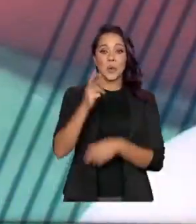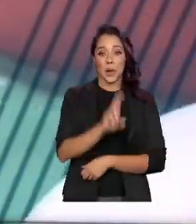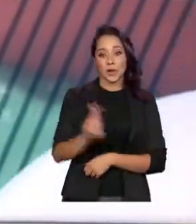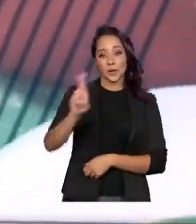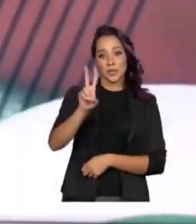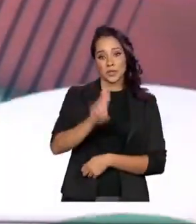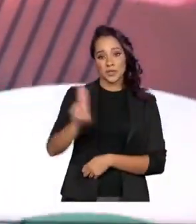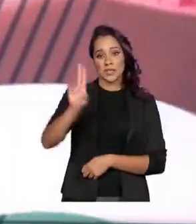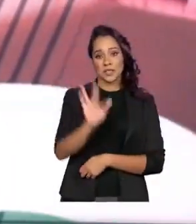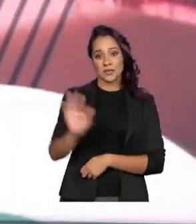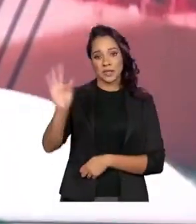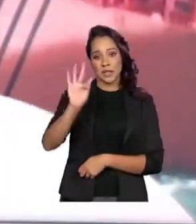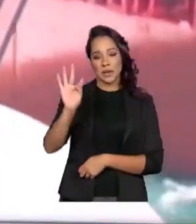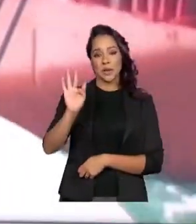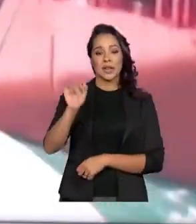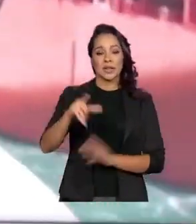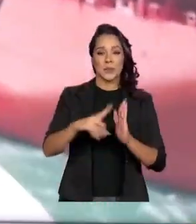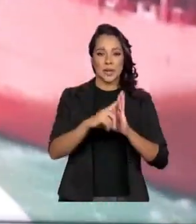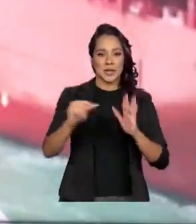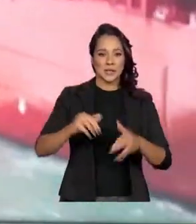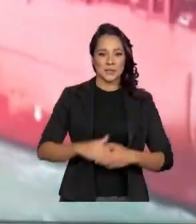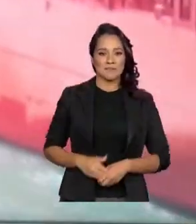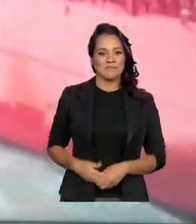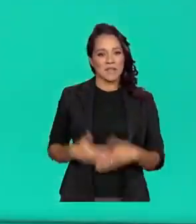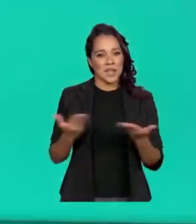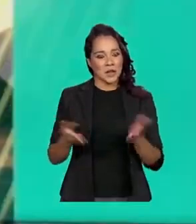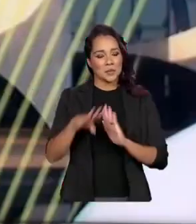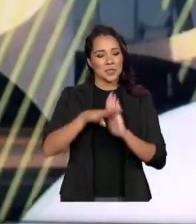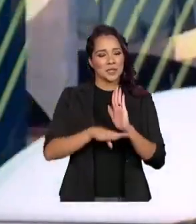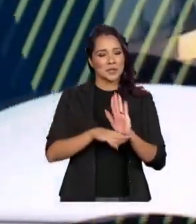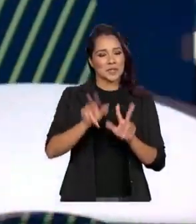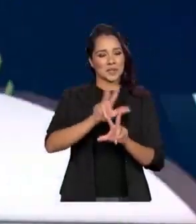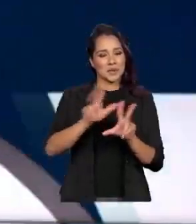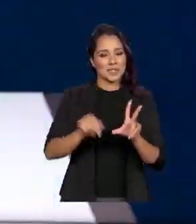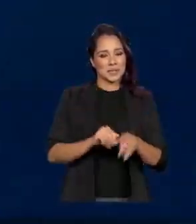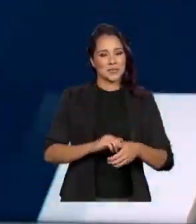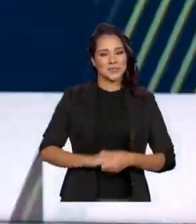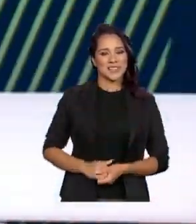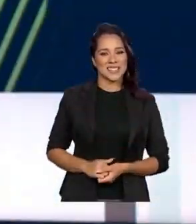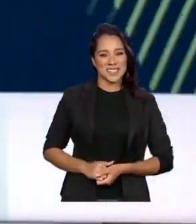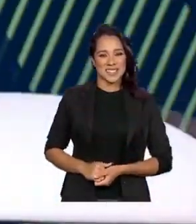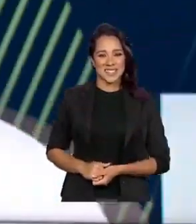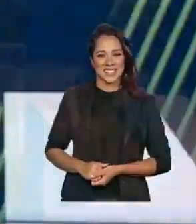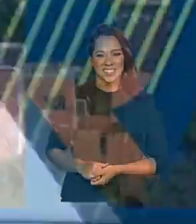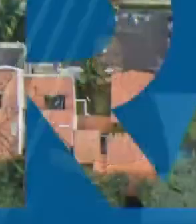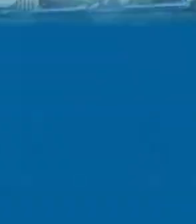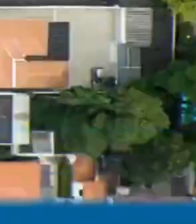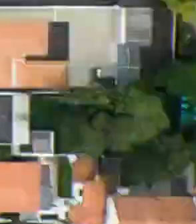reitores das universidades federais no Palácio do Planalto. Fique agora com a programação da TV Brasil.